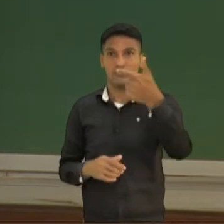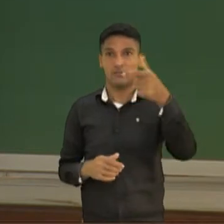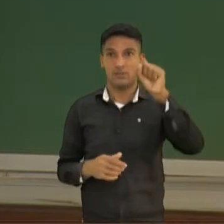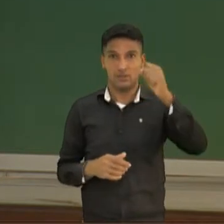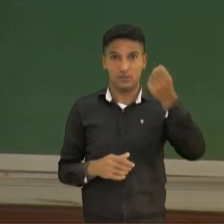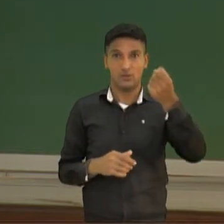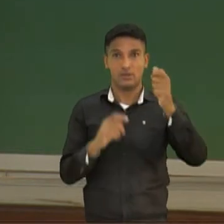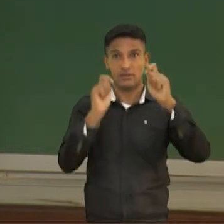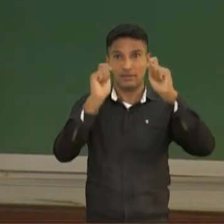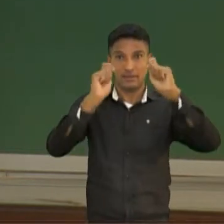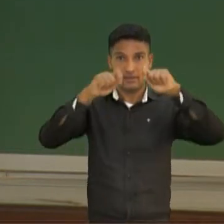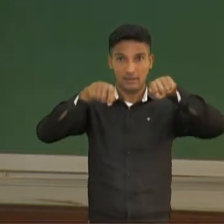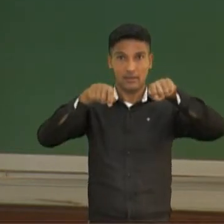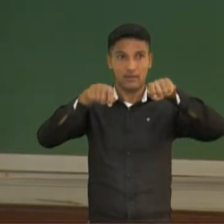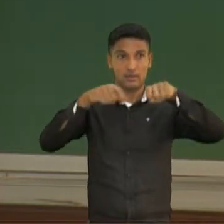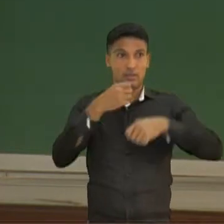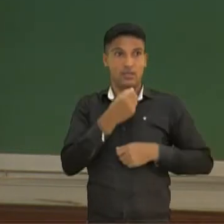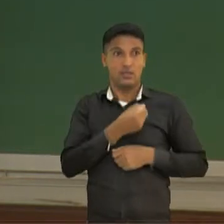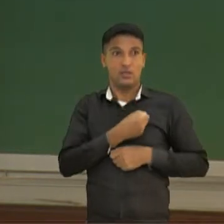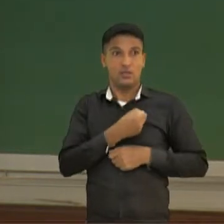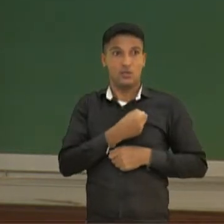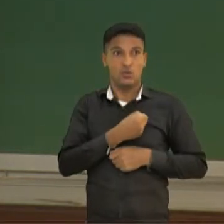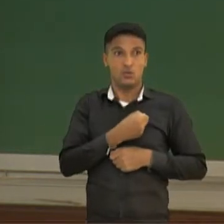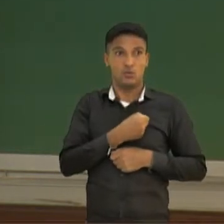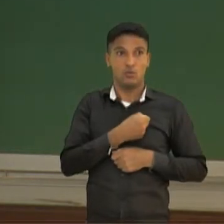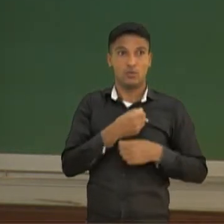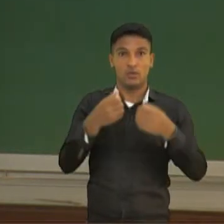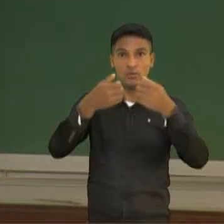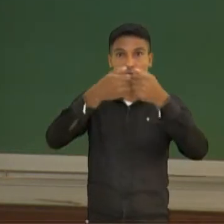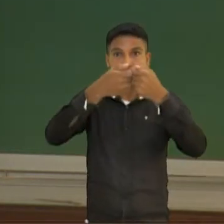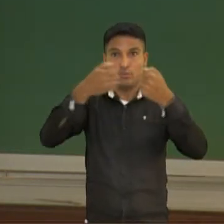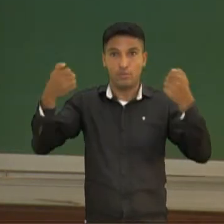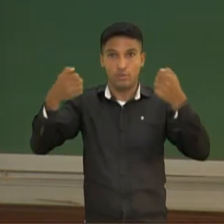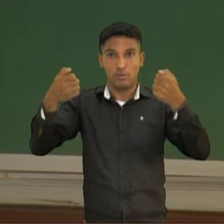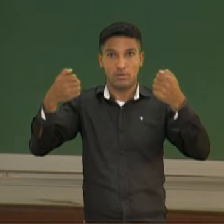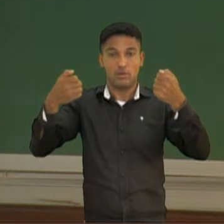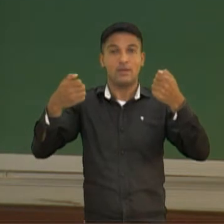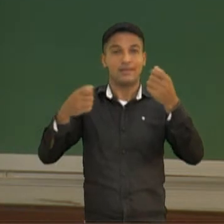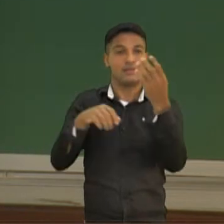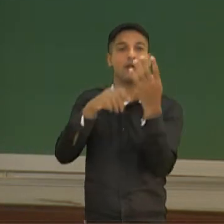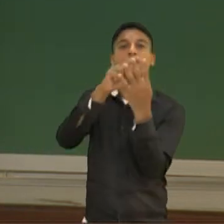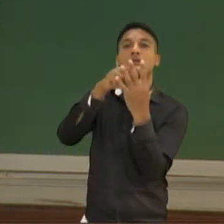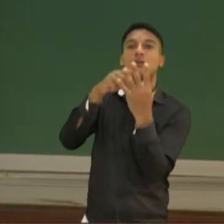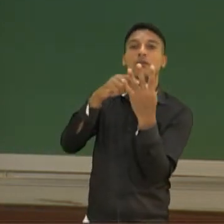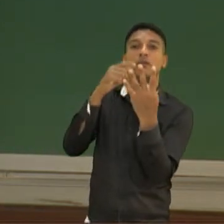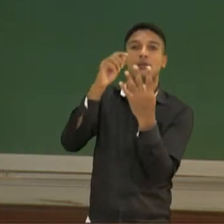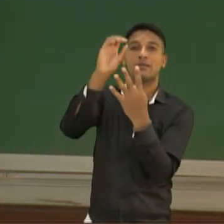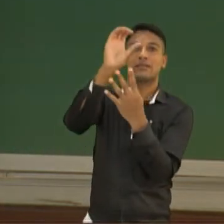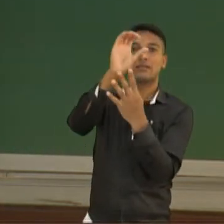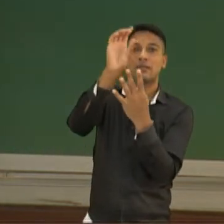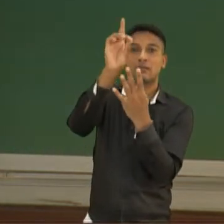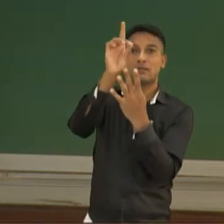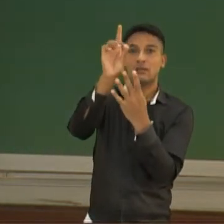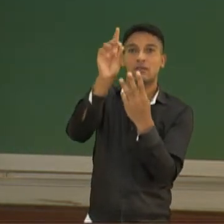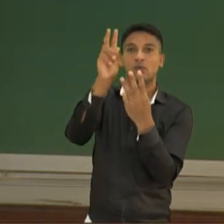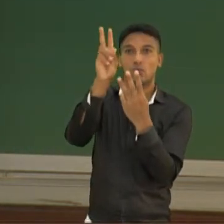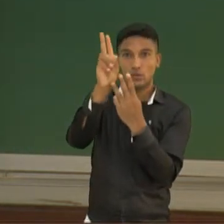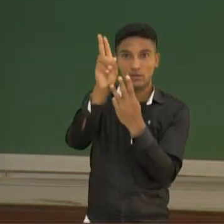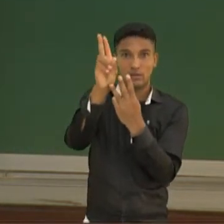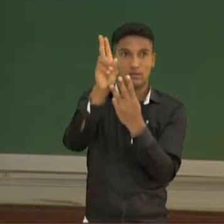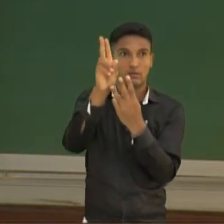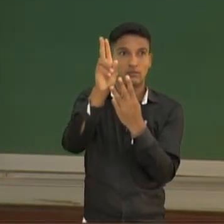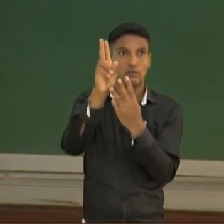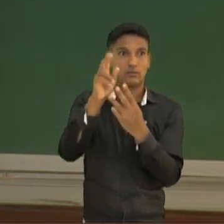posso separar esse número. Separar em quê? Centenas, dezenas e unidades. Então, olha lá. Esse